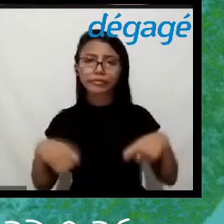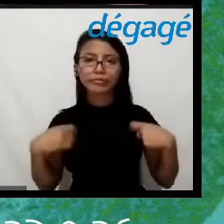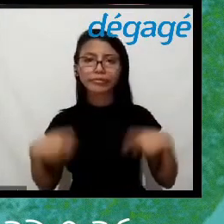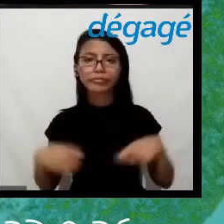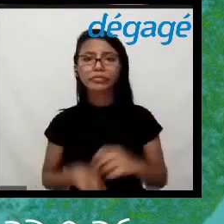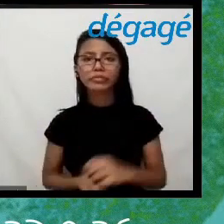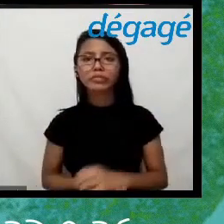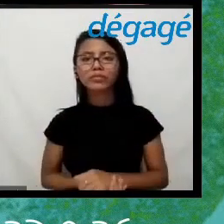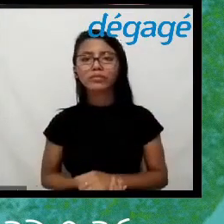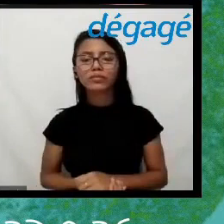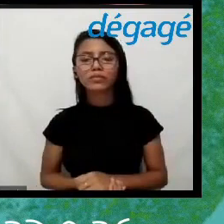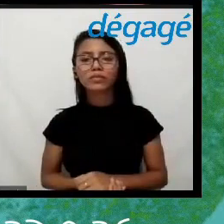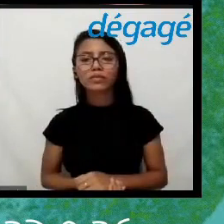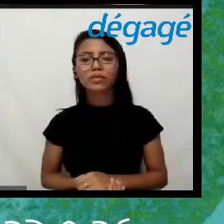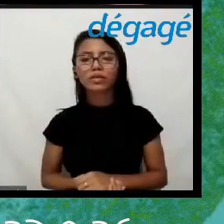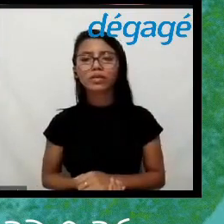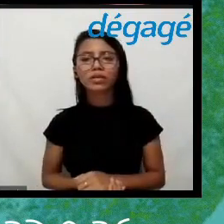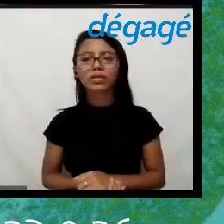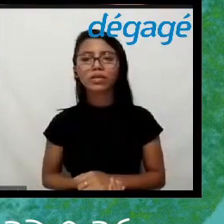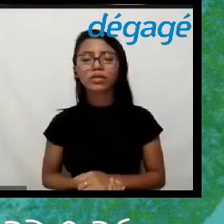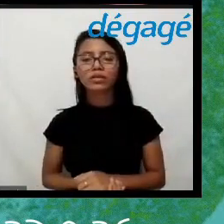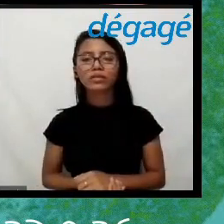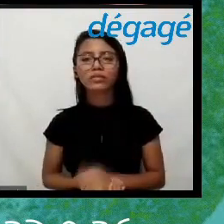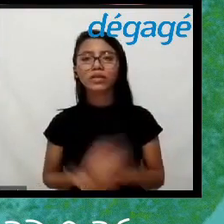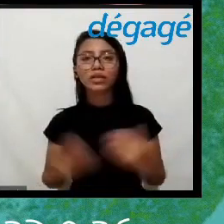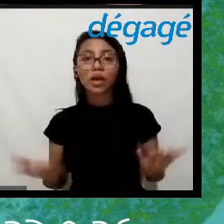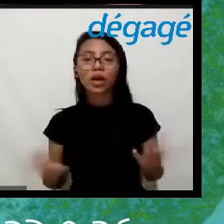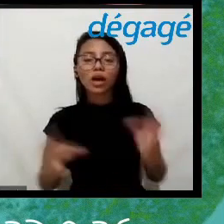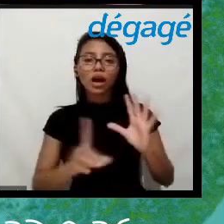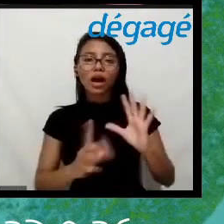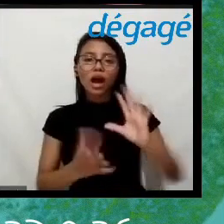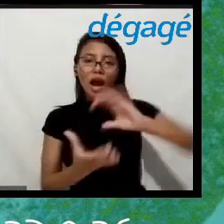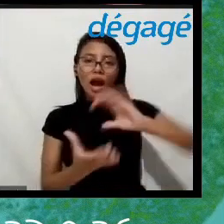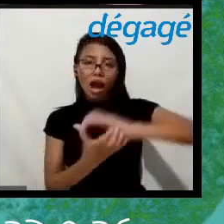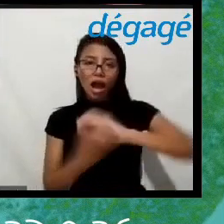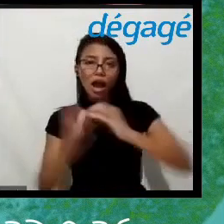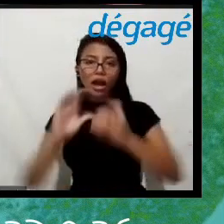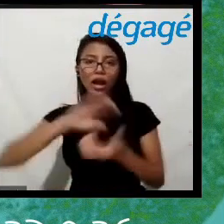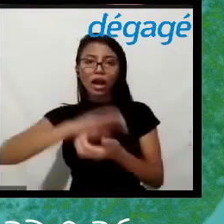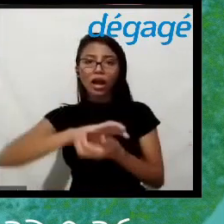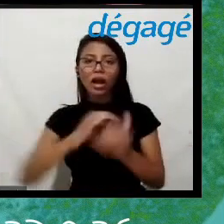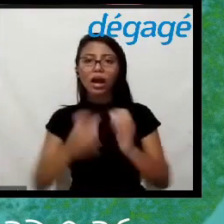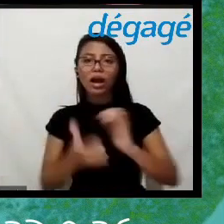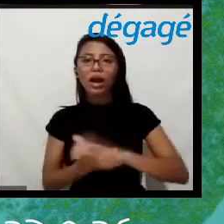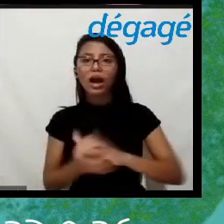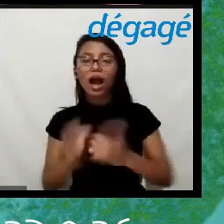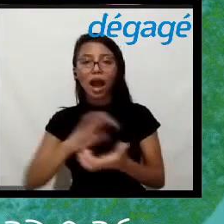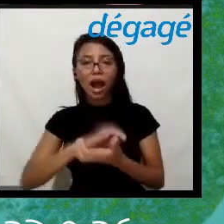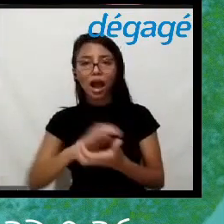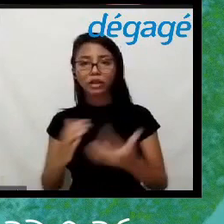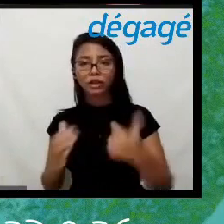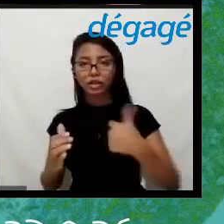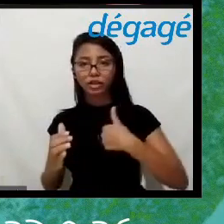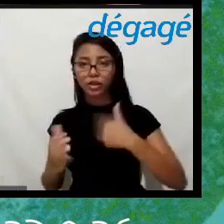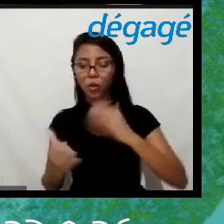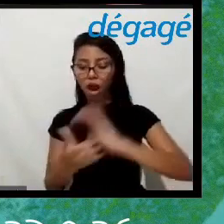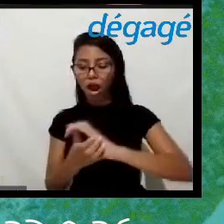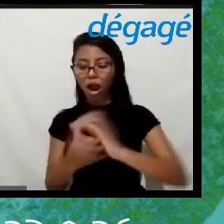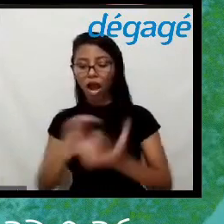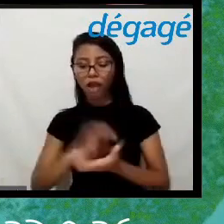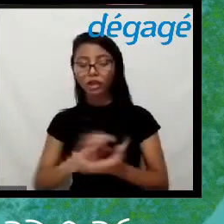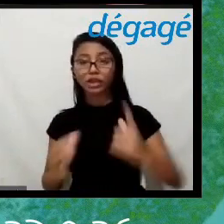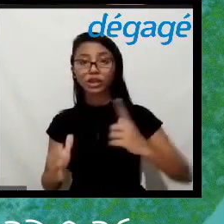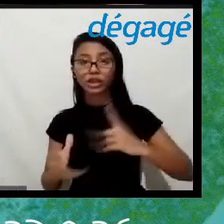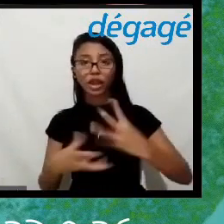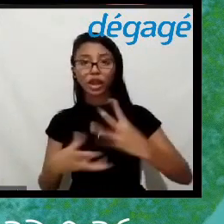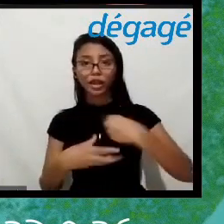papel importante, já que a aula de arte, no caso aqui específico da minha fala, a aula de teatro, dentro da escola básica,